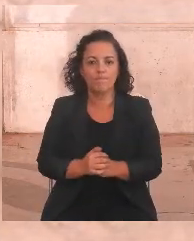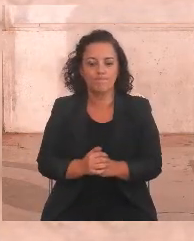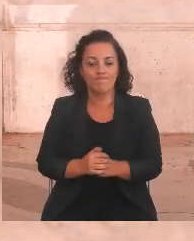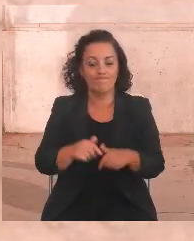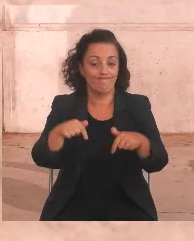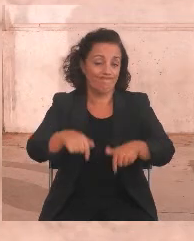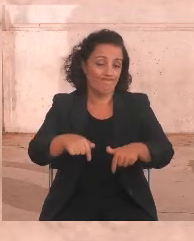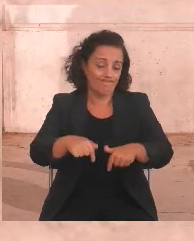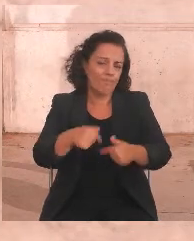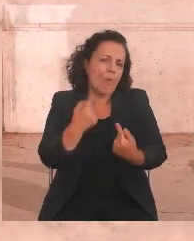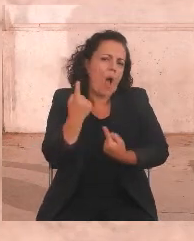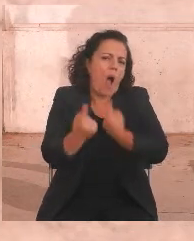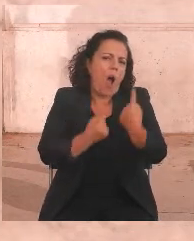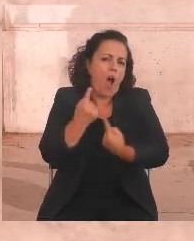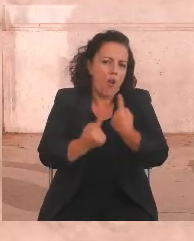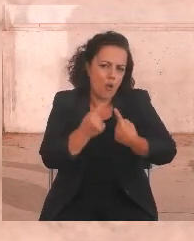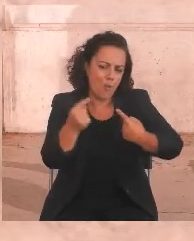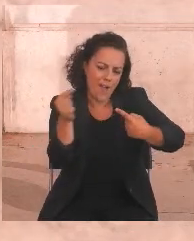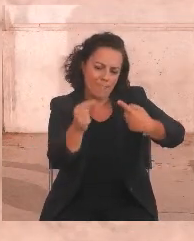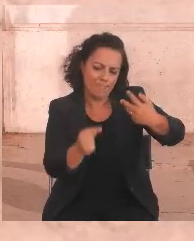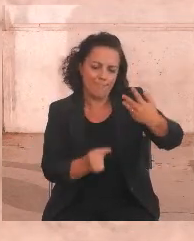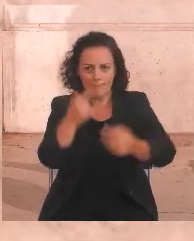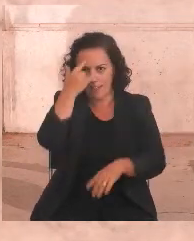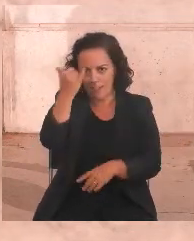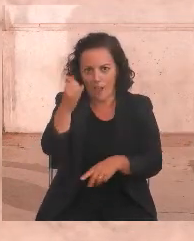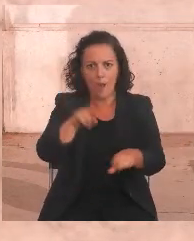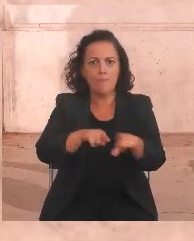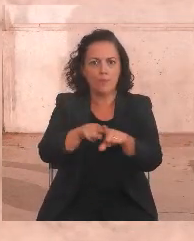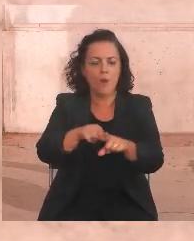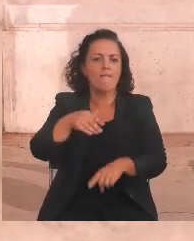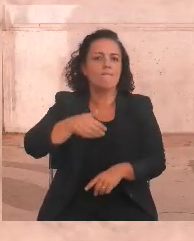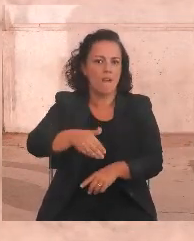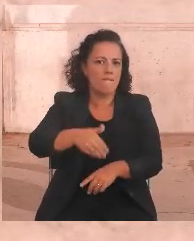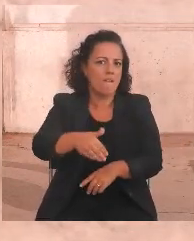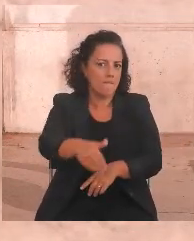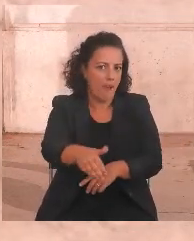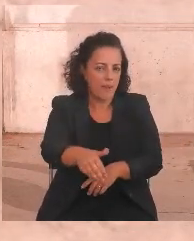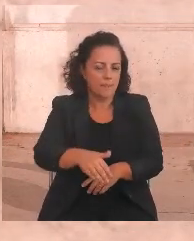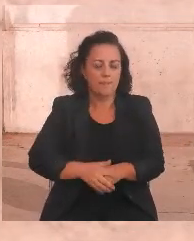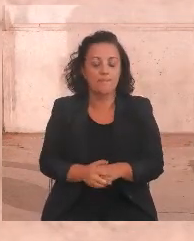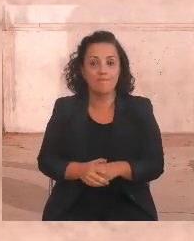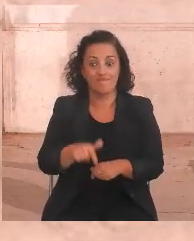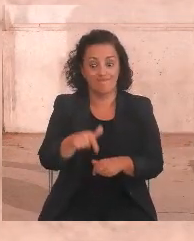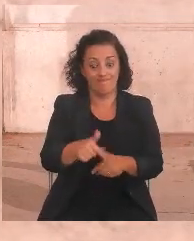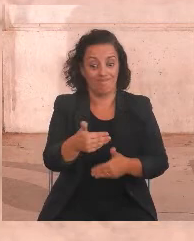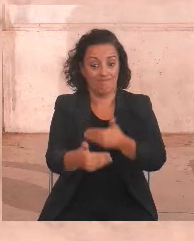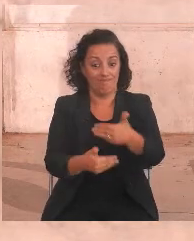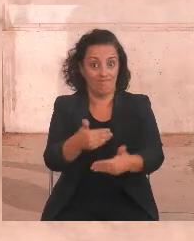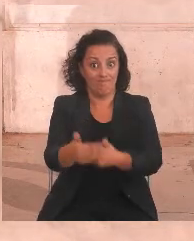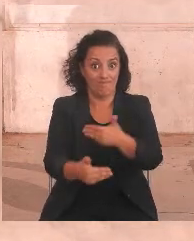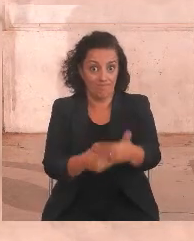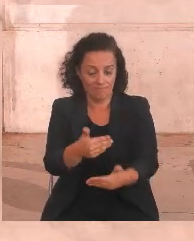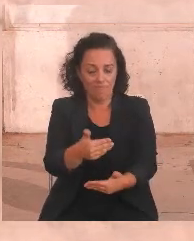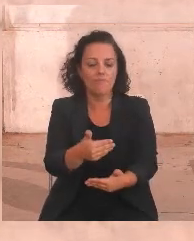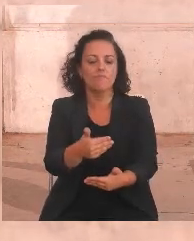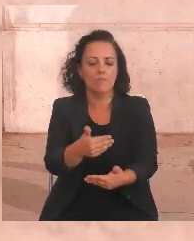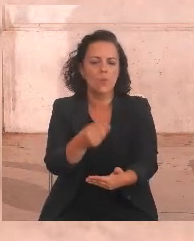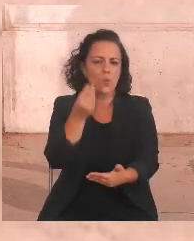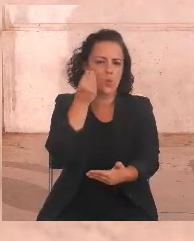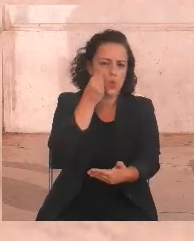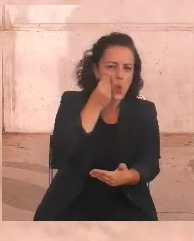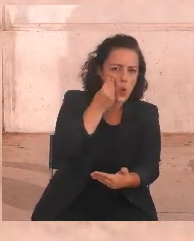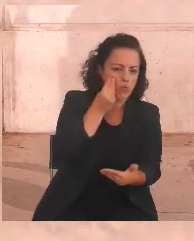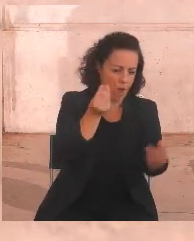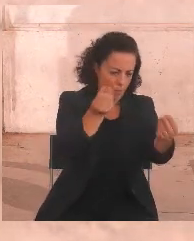estas são algumas das iniciativas políticas que lançaremos nestes novos tempos. No caminho entre a formulação